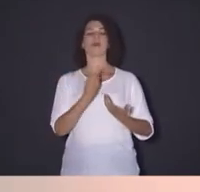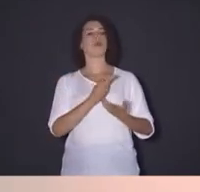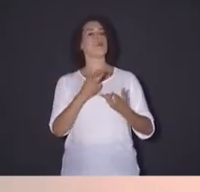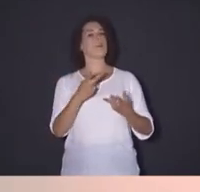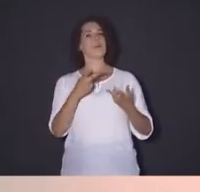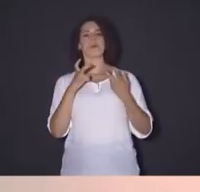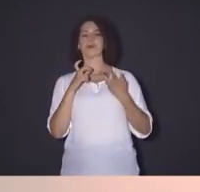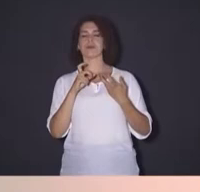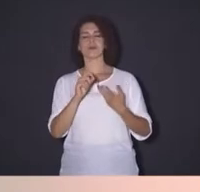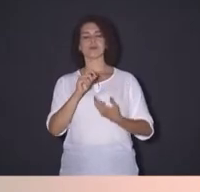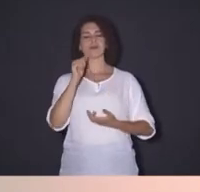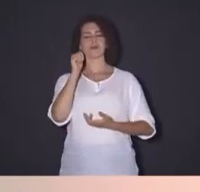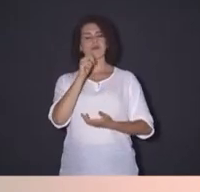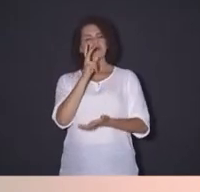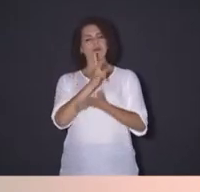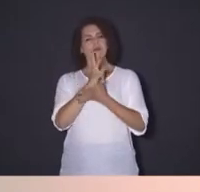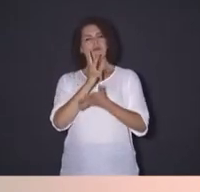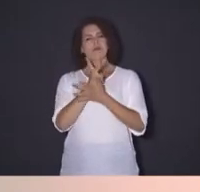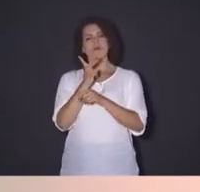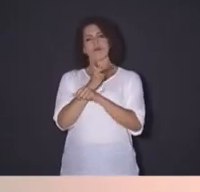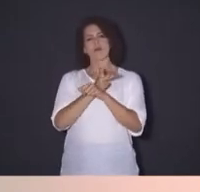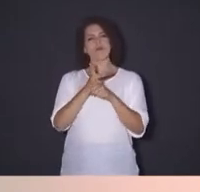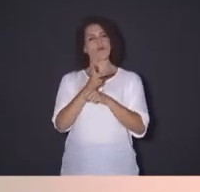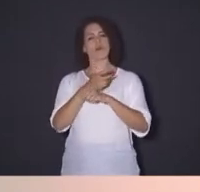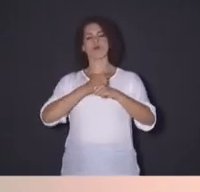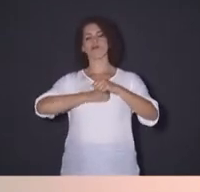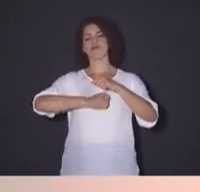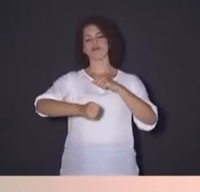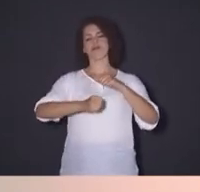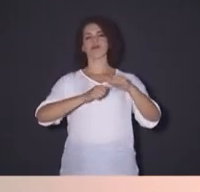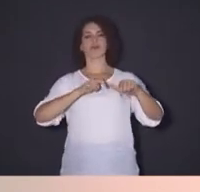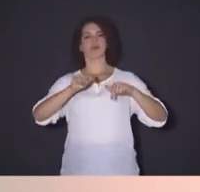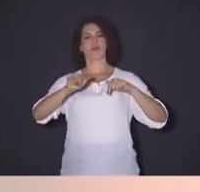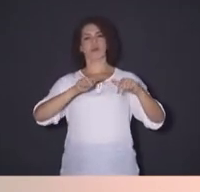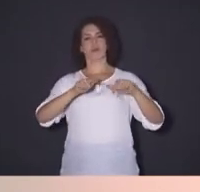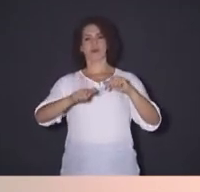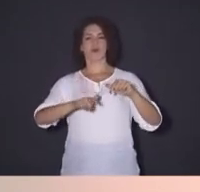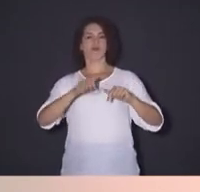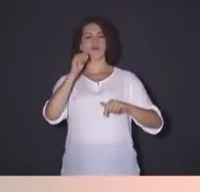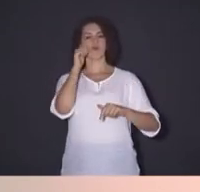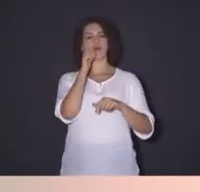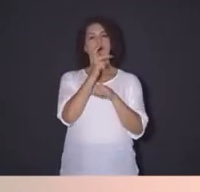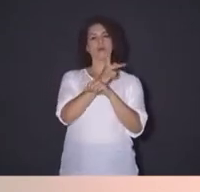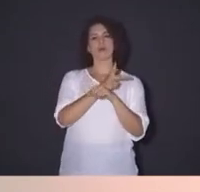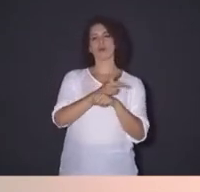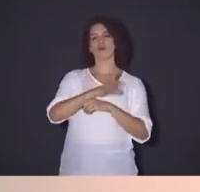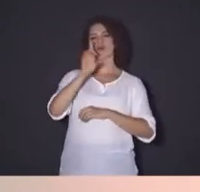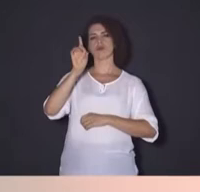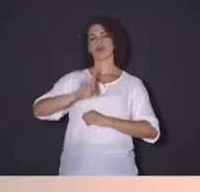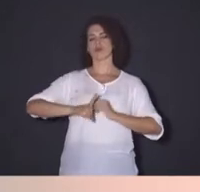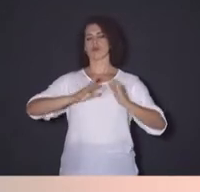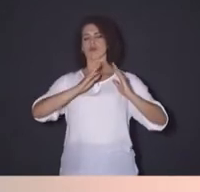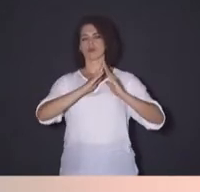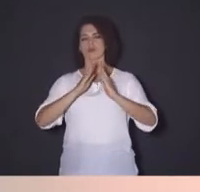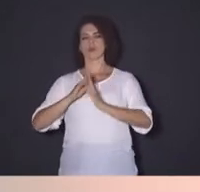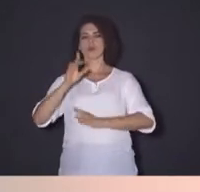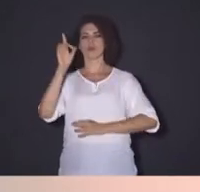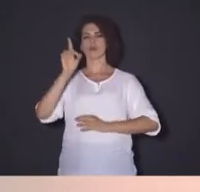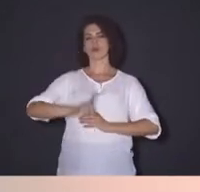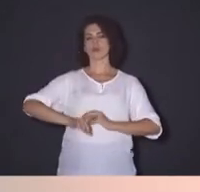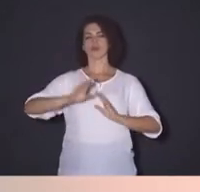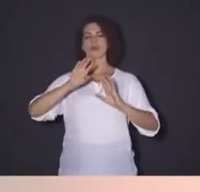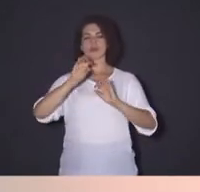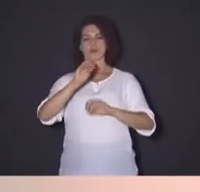que a mulher busca incansavelmente pela sua inserção no mercado de trabalho, busca pelo direito à moradia, busca pelo direito na educação. E